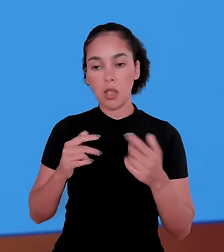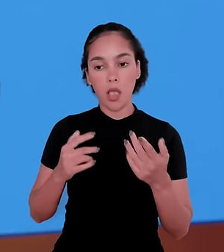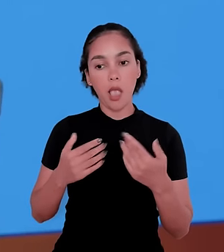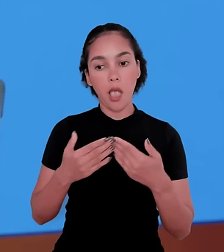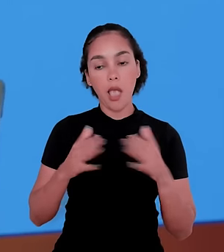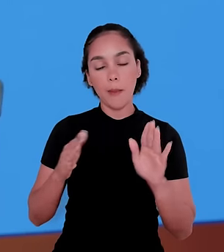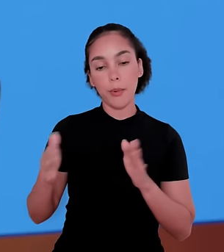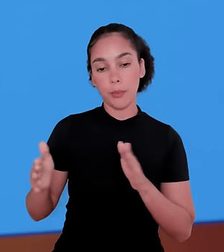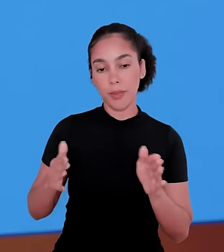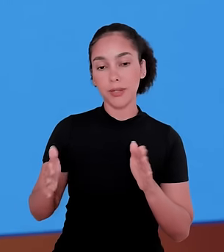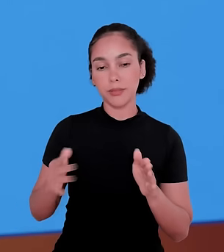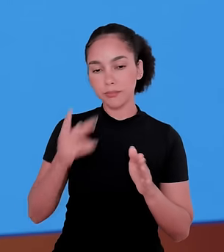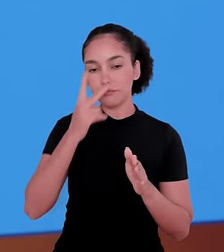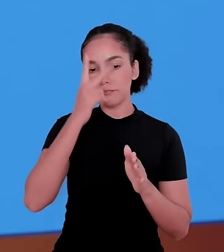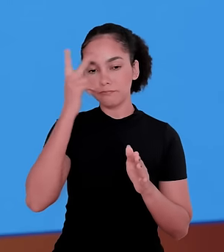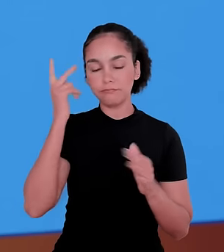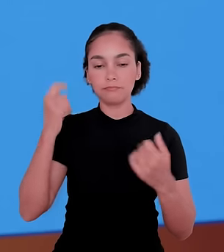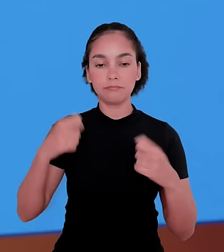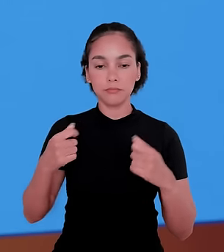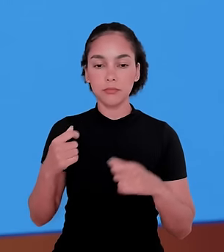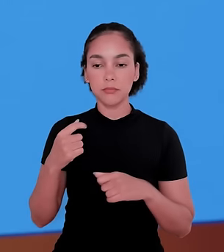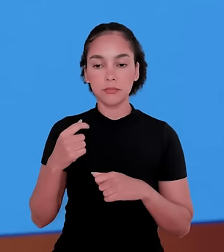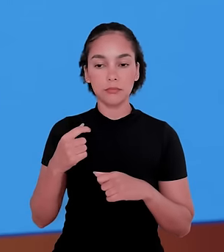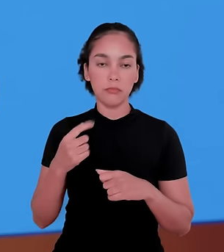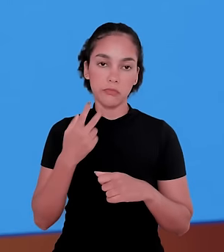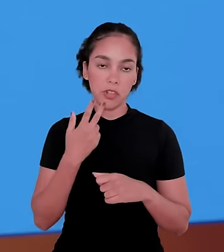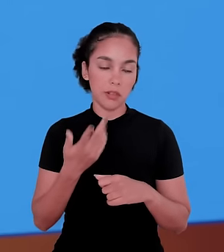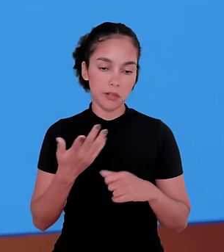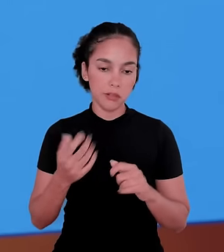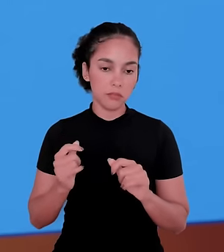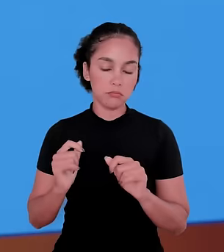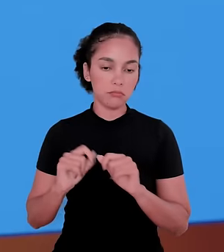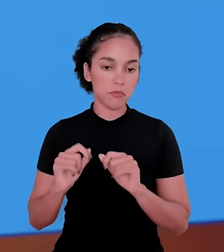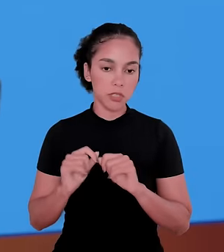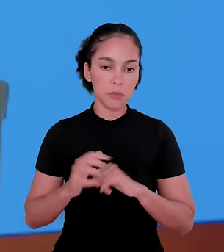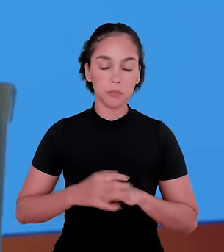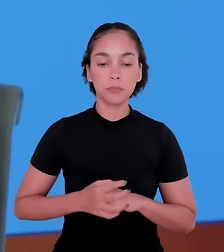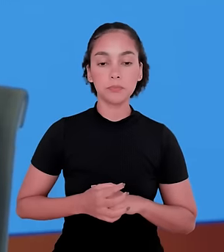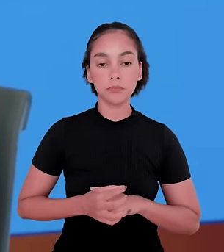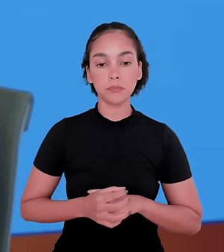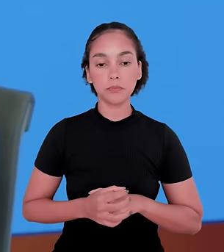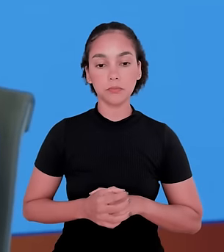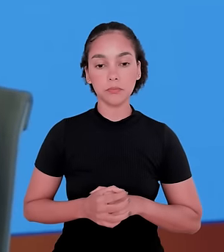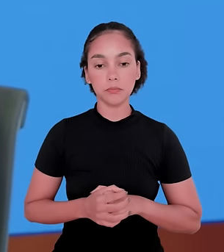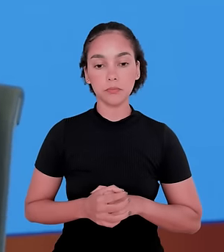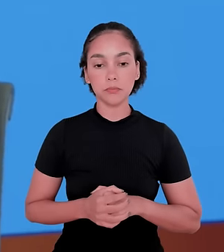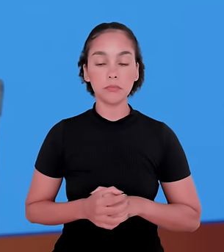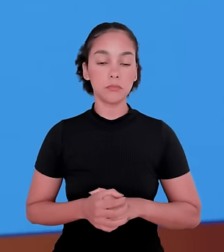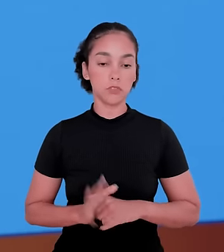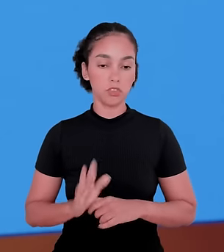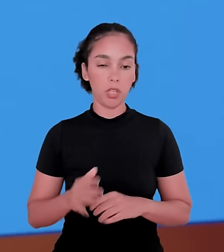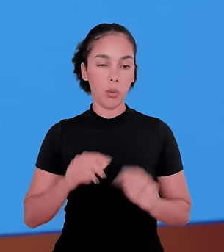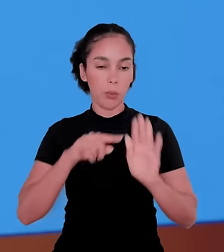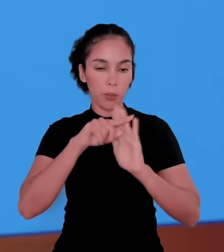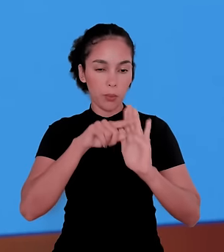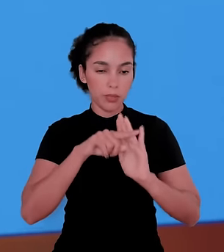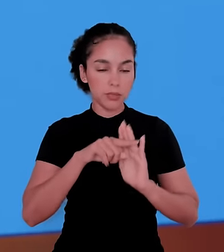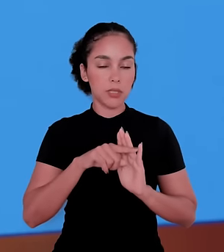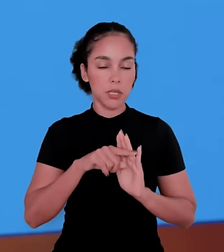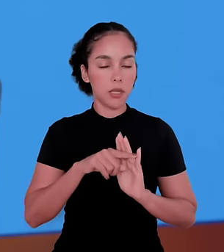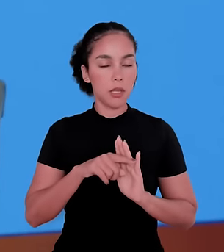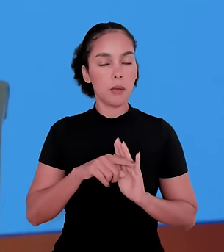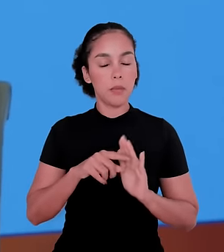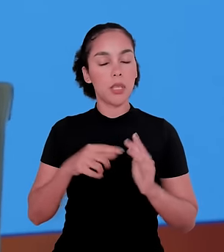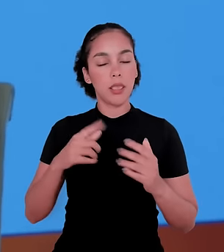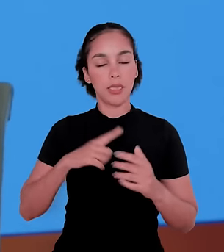prazo pra pessoa se se se manifestar tá e uma vez feito esse exame de mérito tem